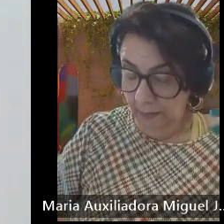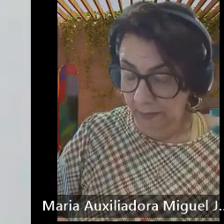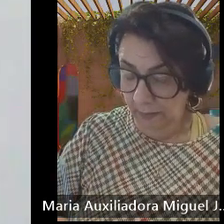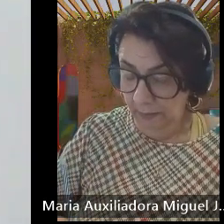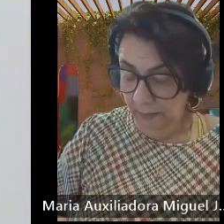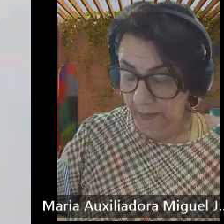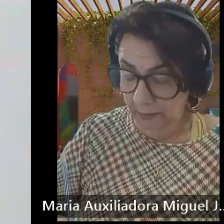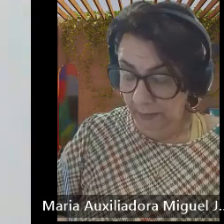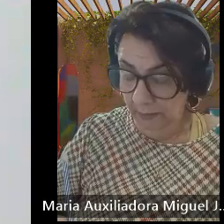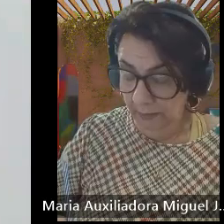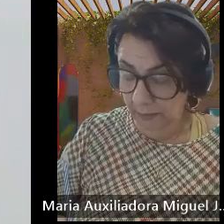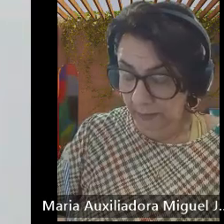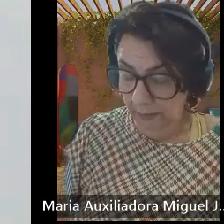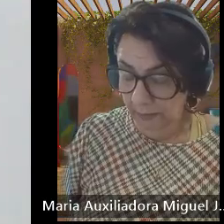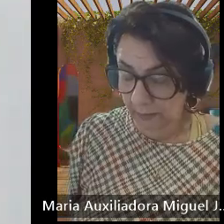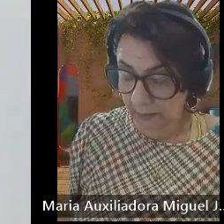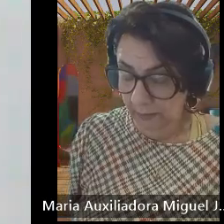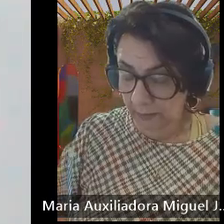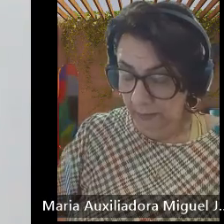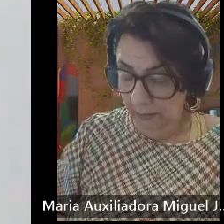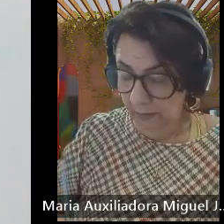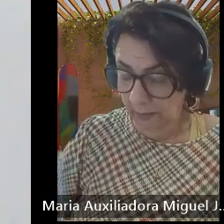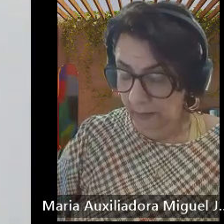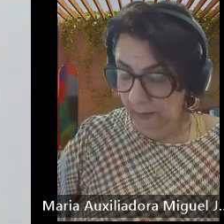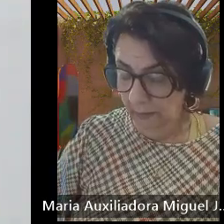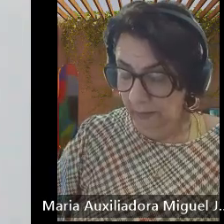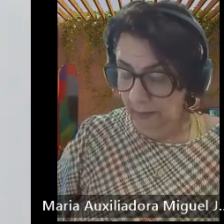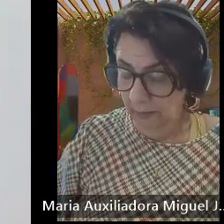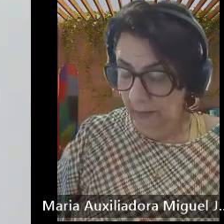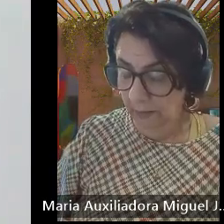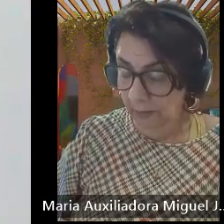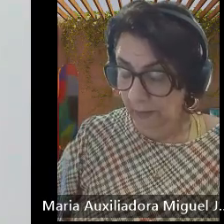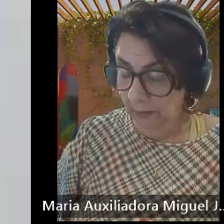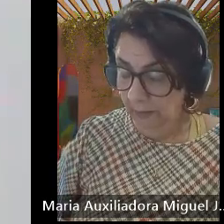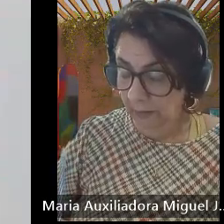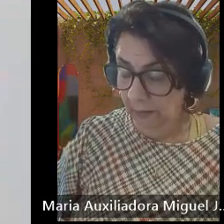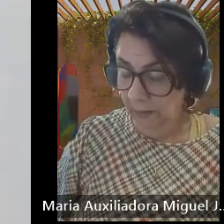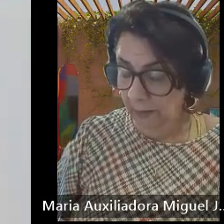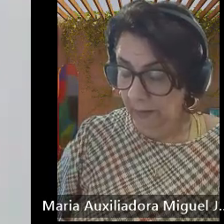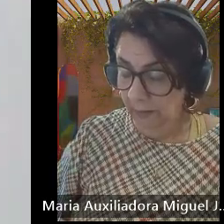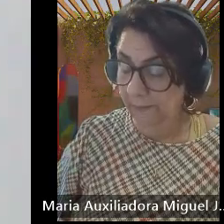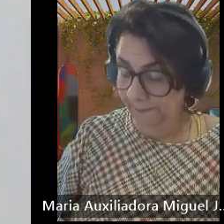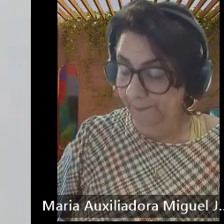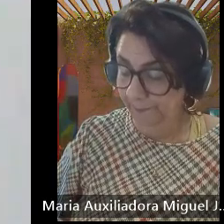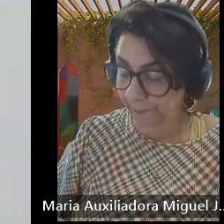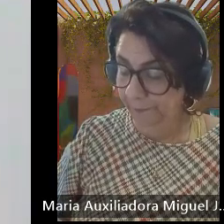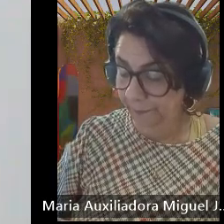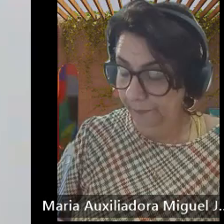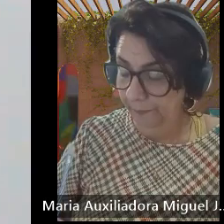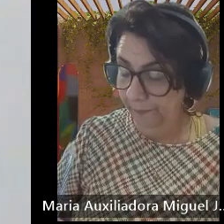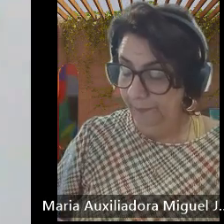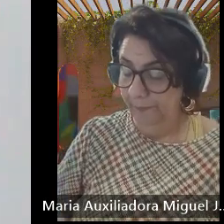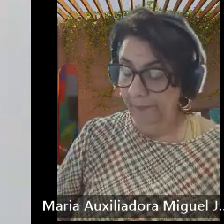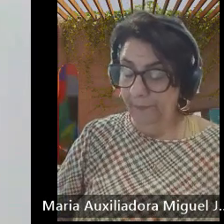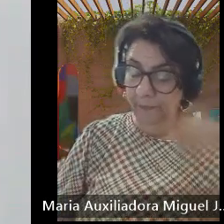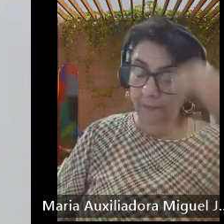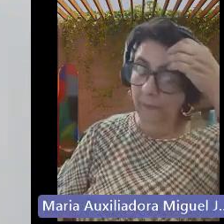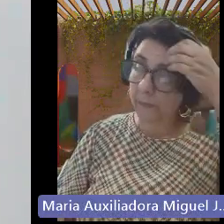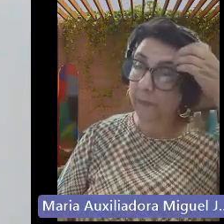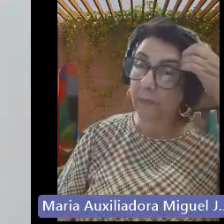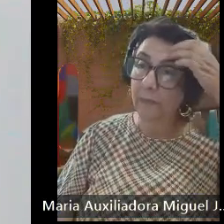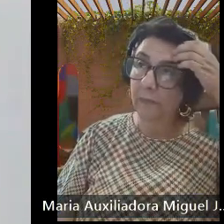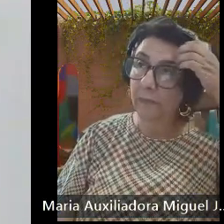elaborada apenas para os cursos superiores ou os professores da educação básica também ali de séries iniciais até